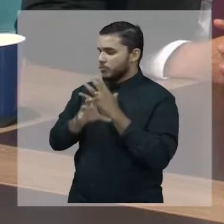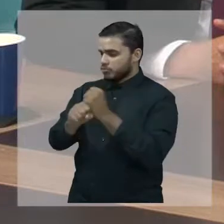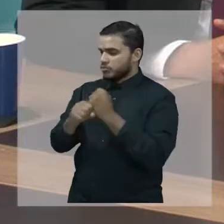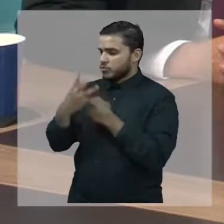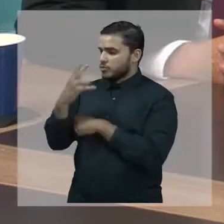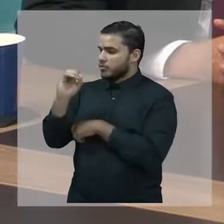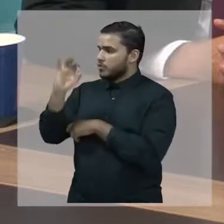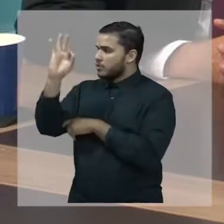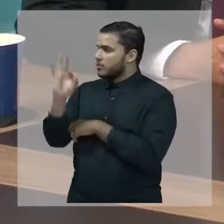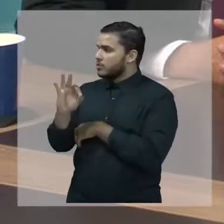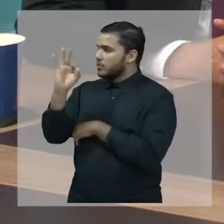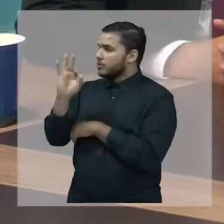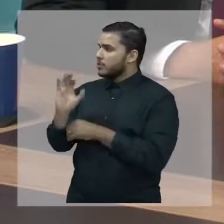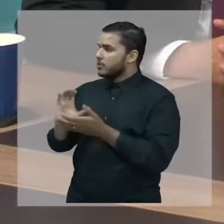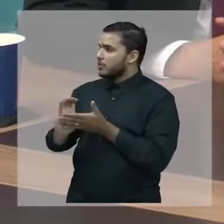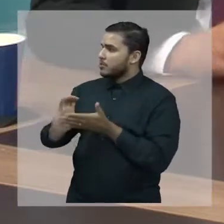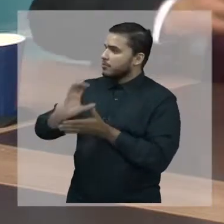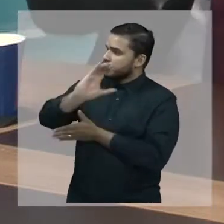40%.